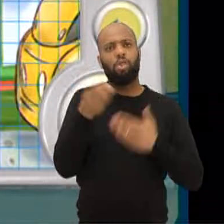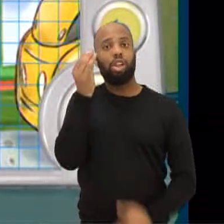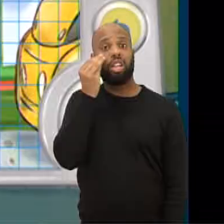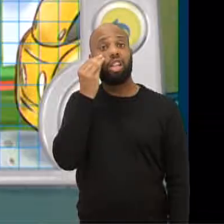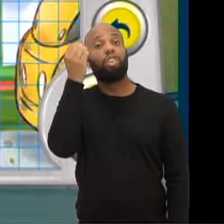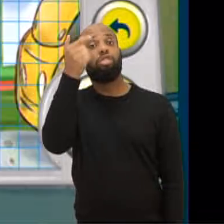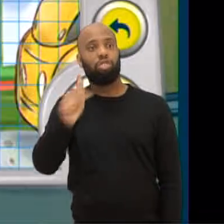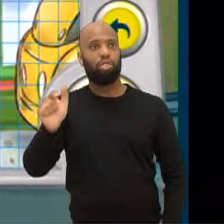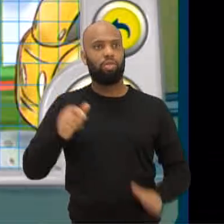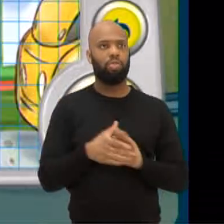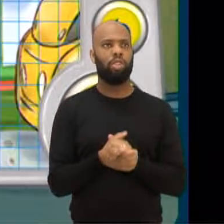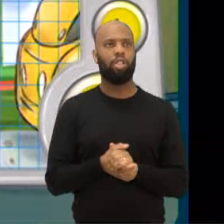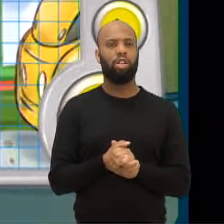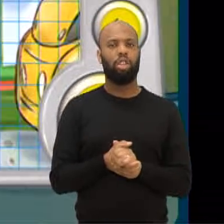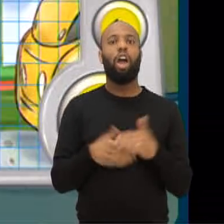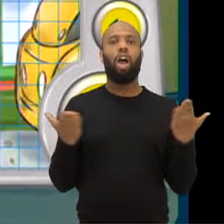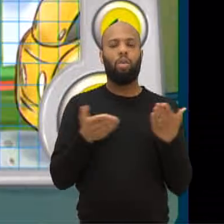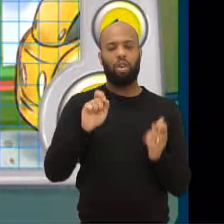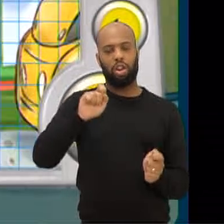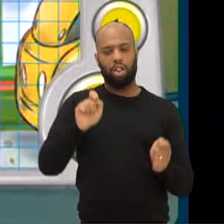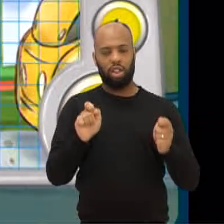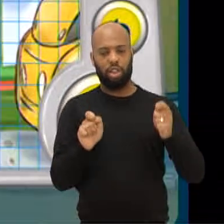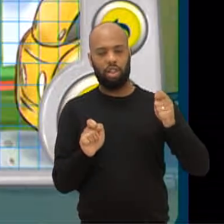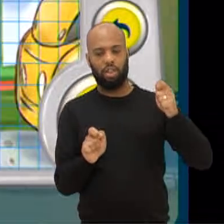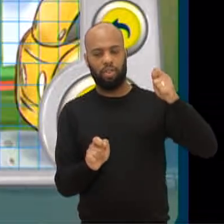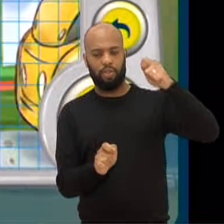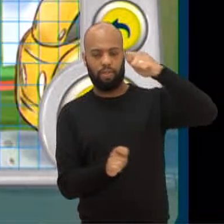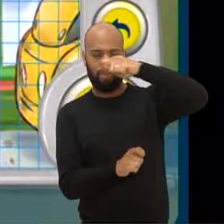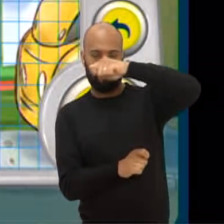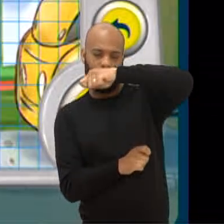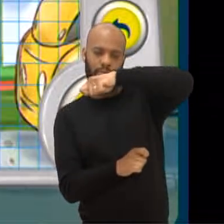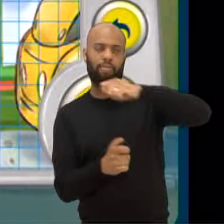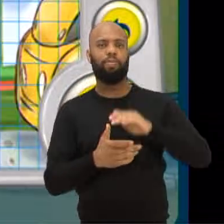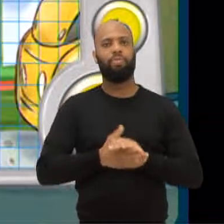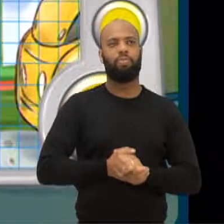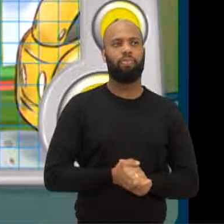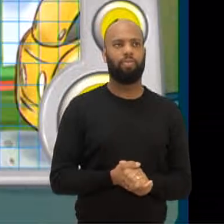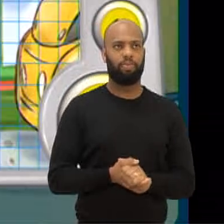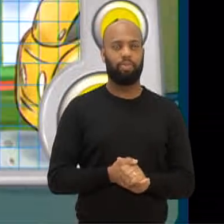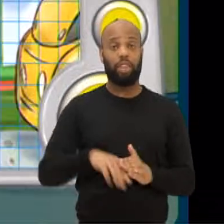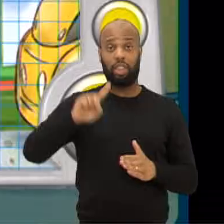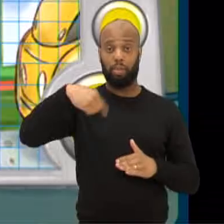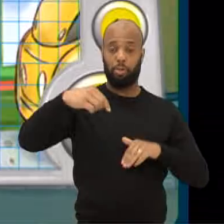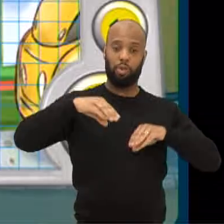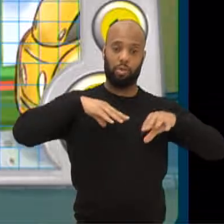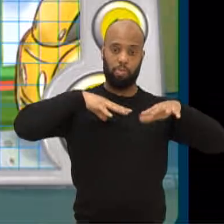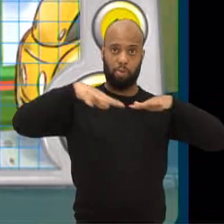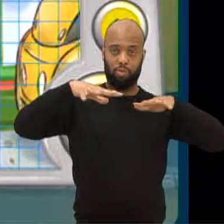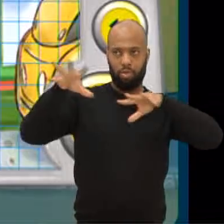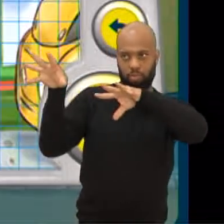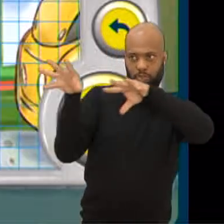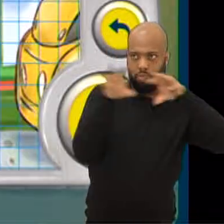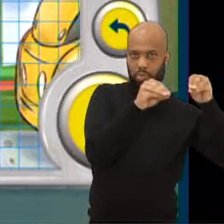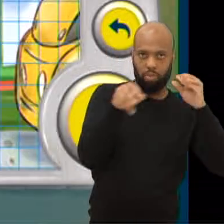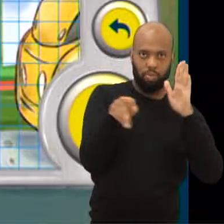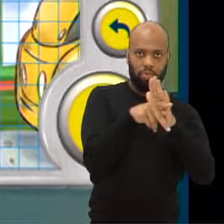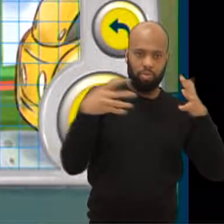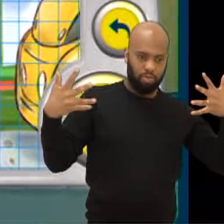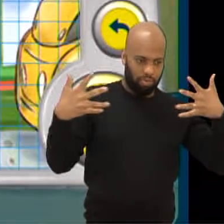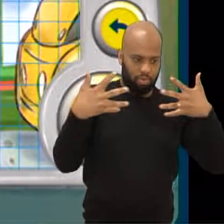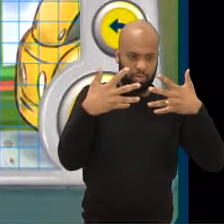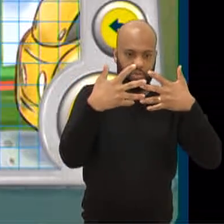novamente, girando ela. E vamos movimentar ela até o encaixe.